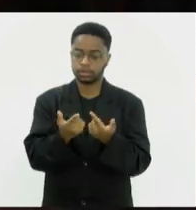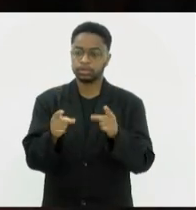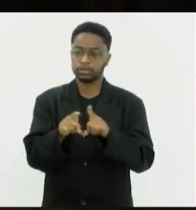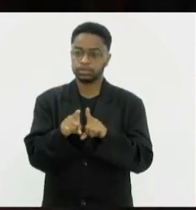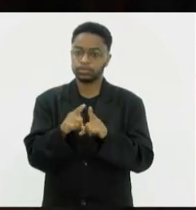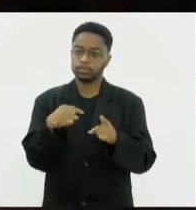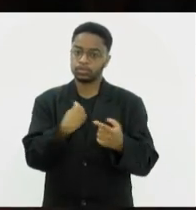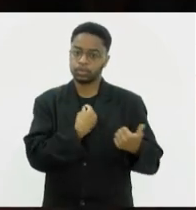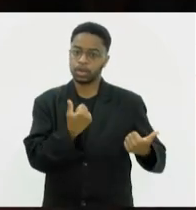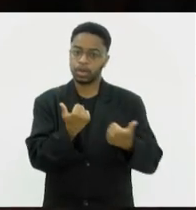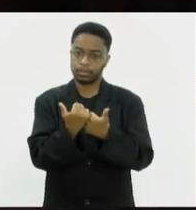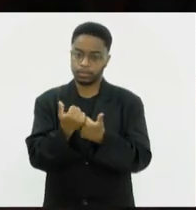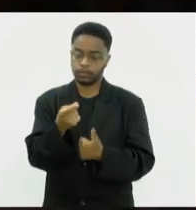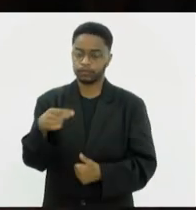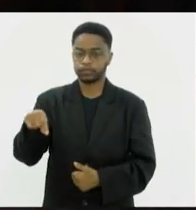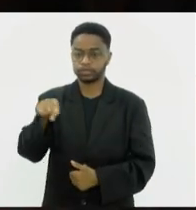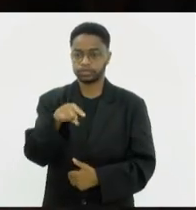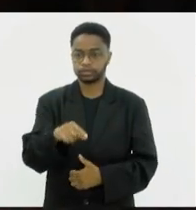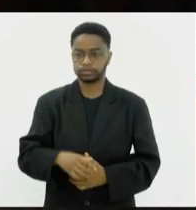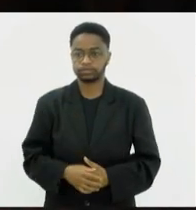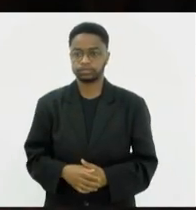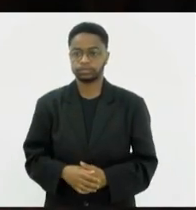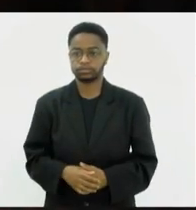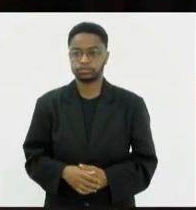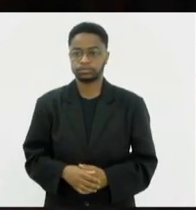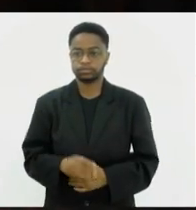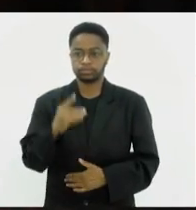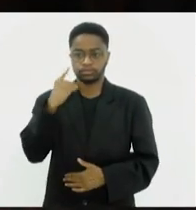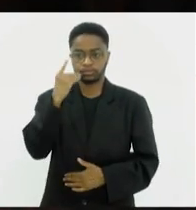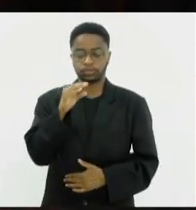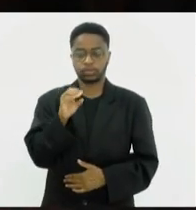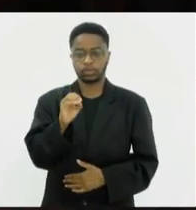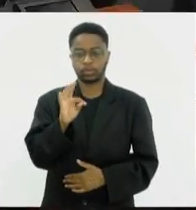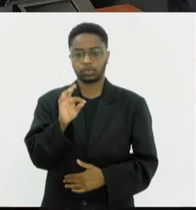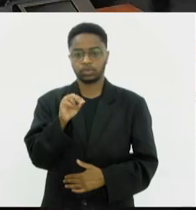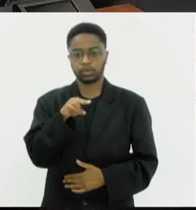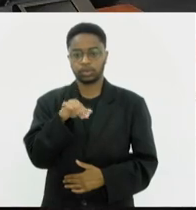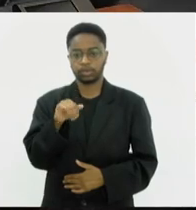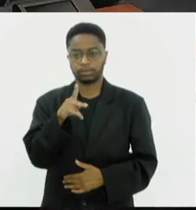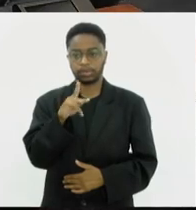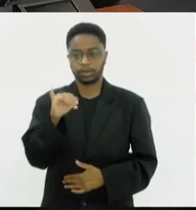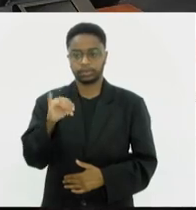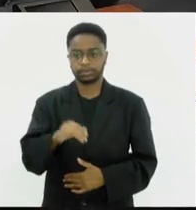contem com o apoio dos deputados dessa Casa. Deputado Otônio de Paula Pai.